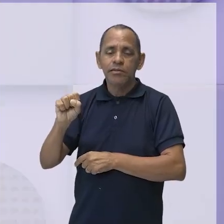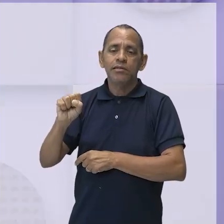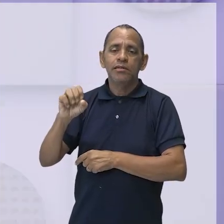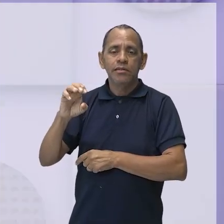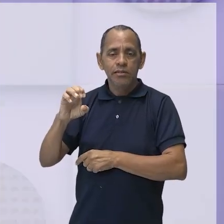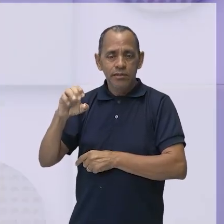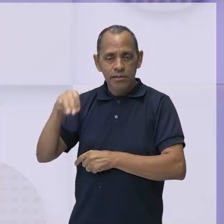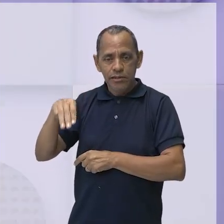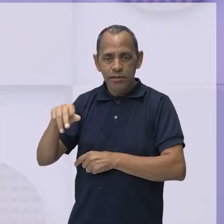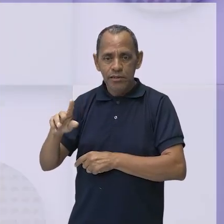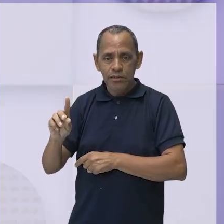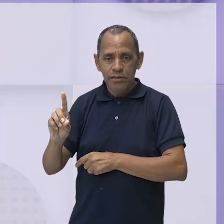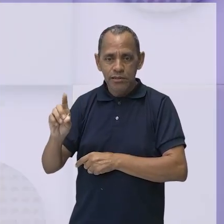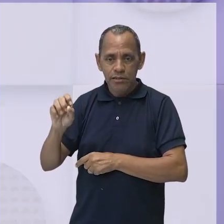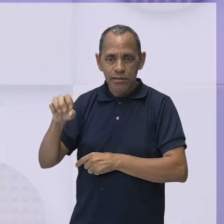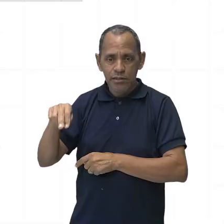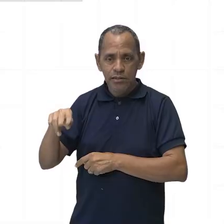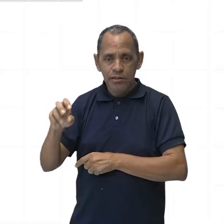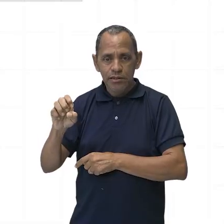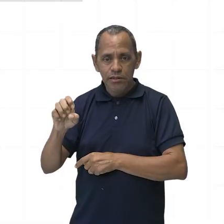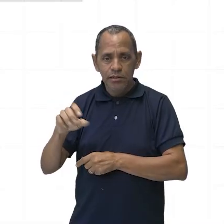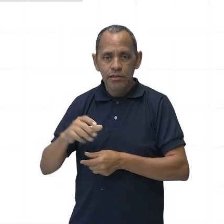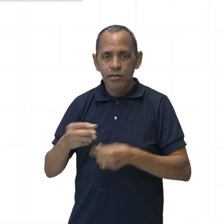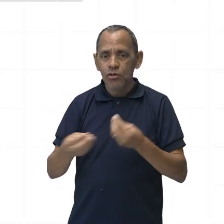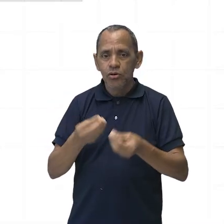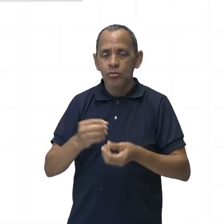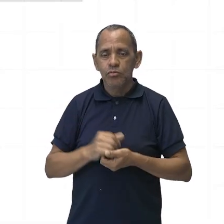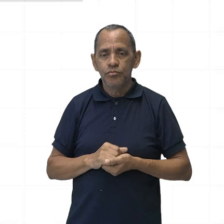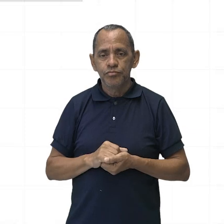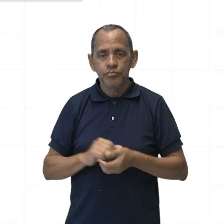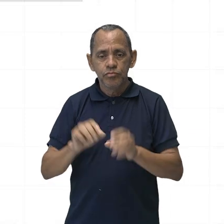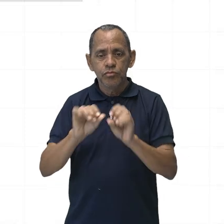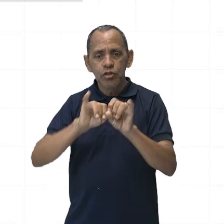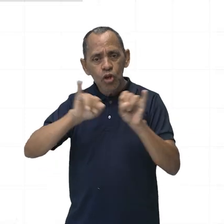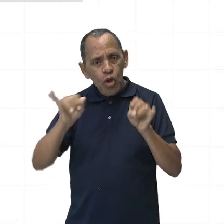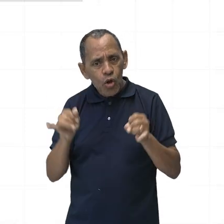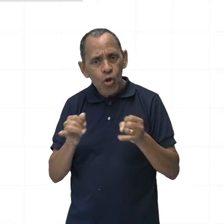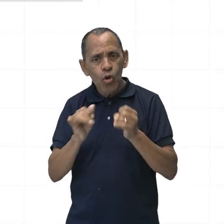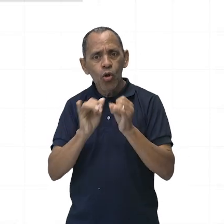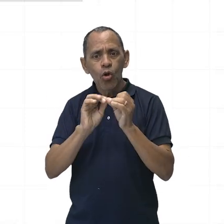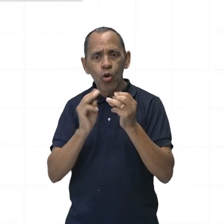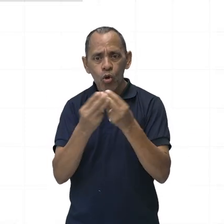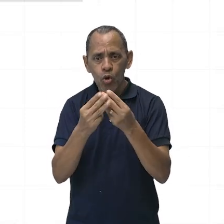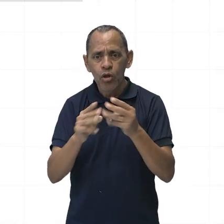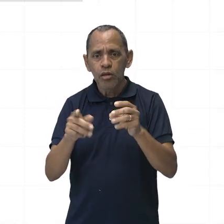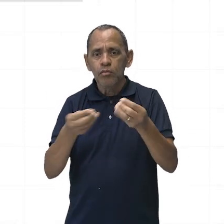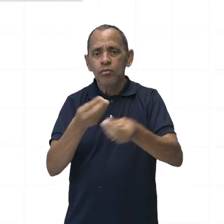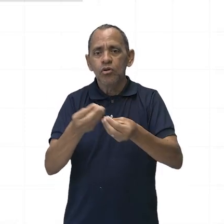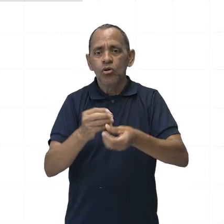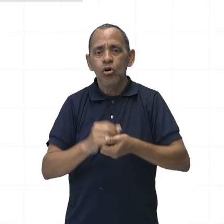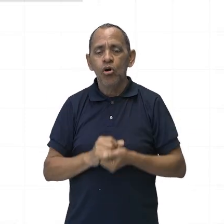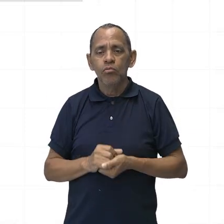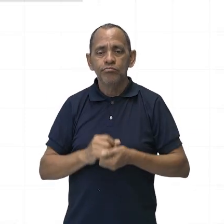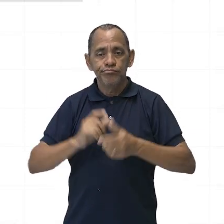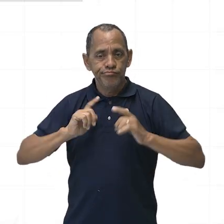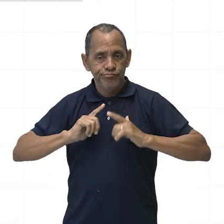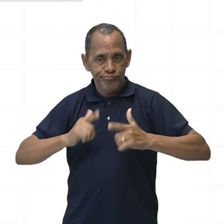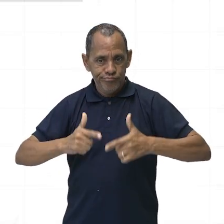concebem a ideia de transcendente? Vamos lá, então? Por exemplo, no judaísmo, nós vamos ver: ouve, ó